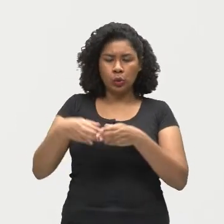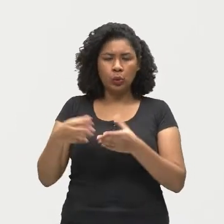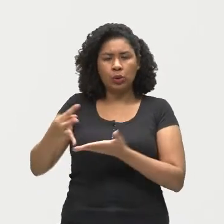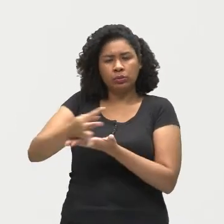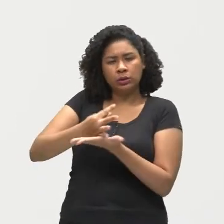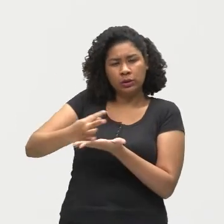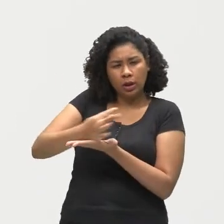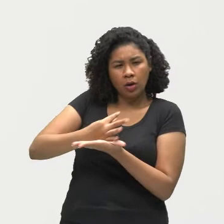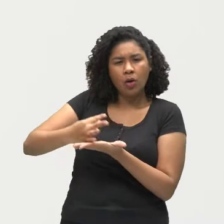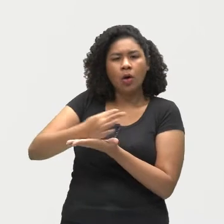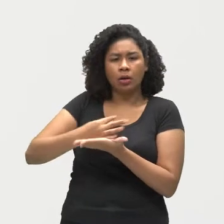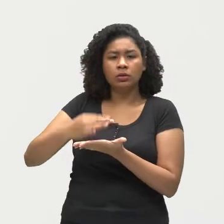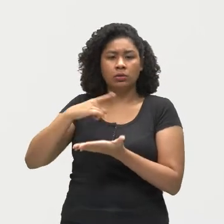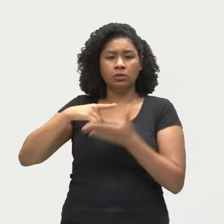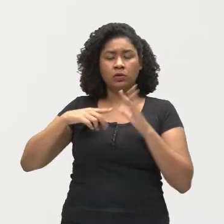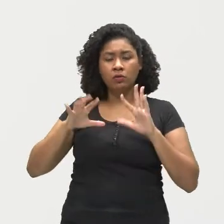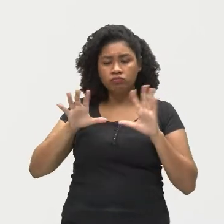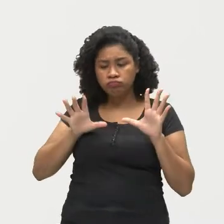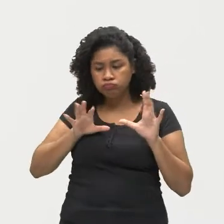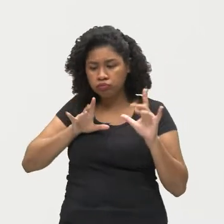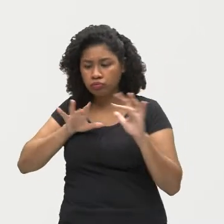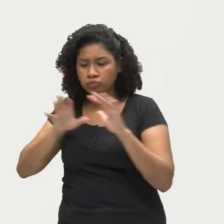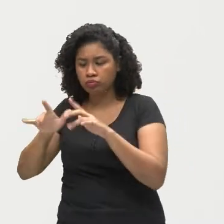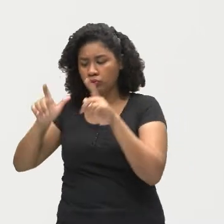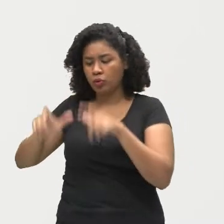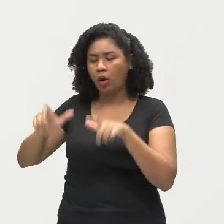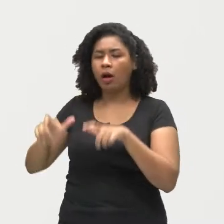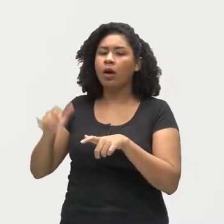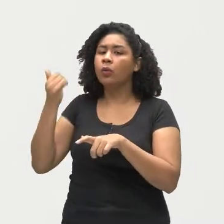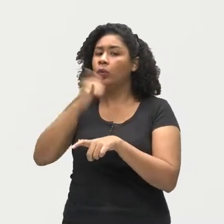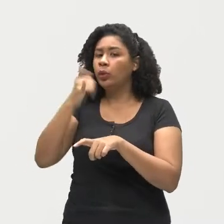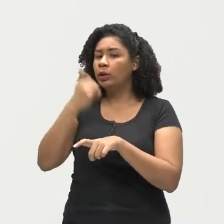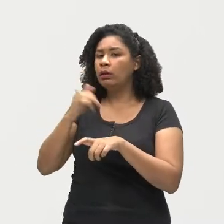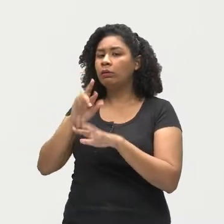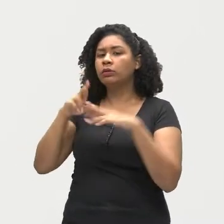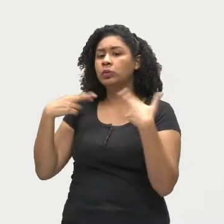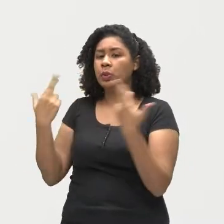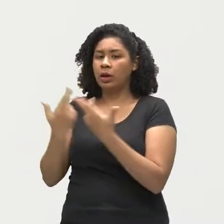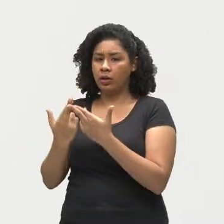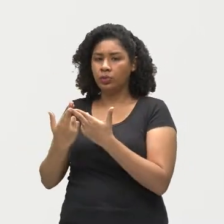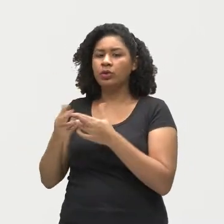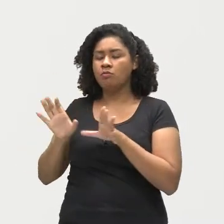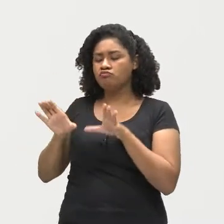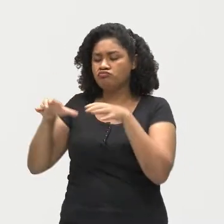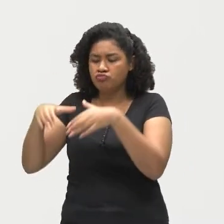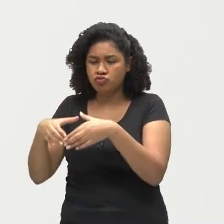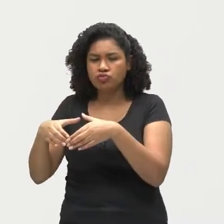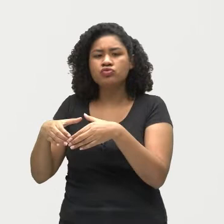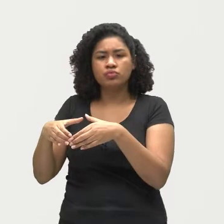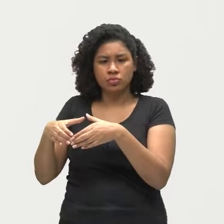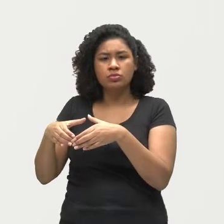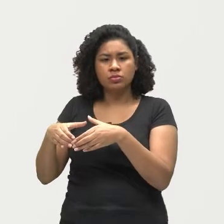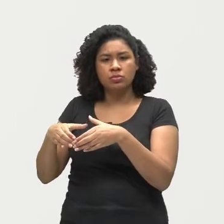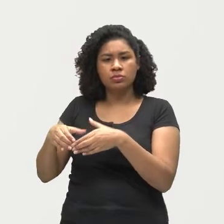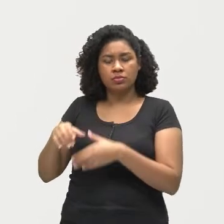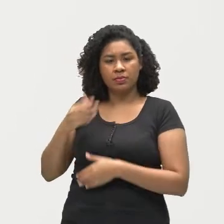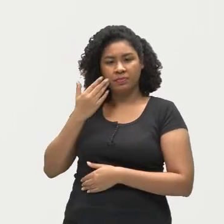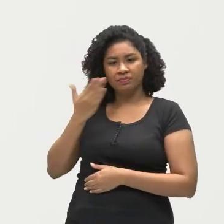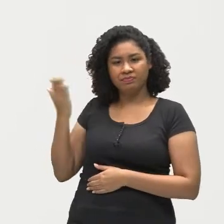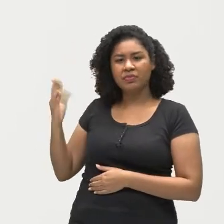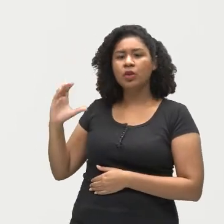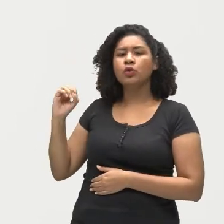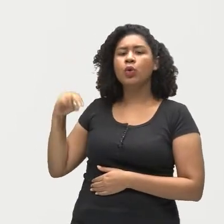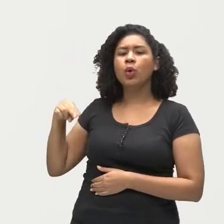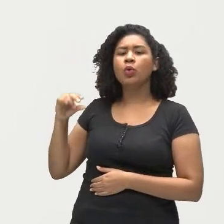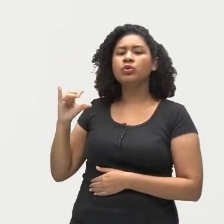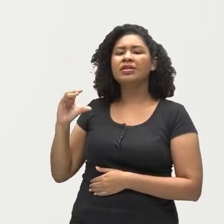na cidade de Trento, situada na Itália. Antes de tudo, o que é um concílio? Olha aí, vou deixar para vocês essa palavra